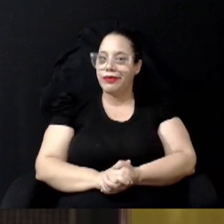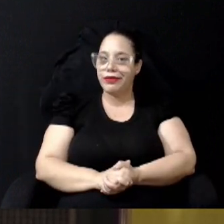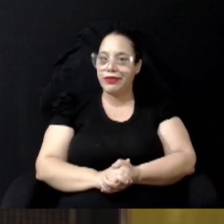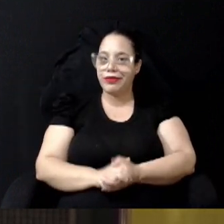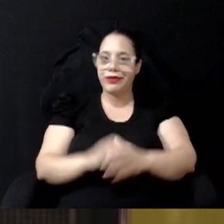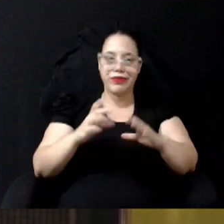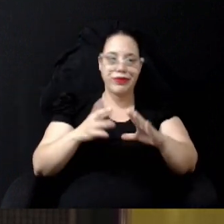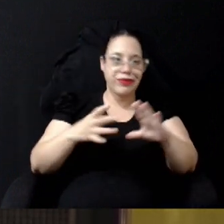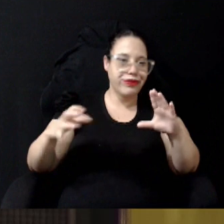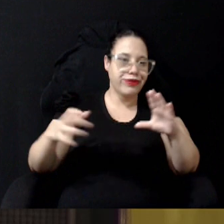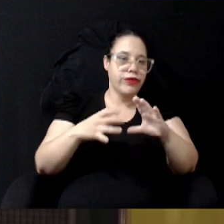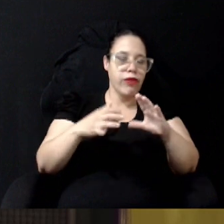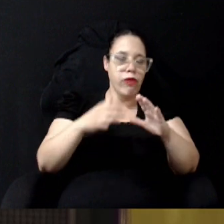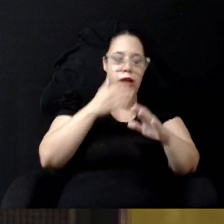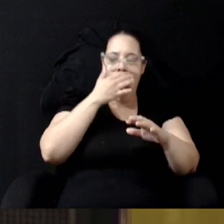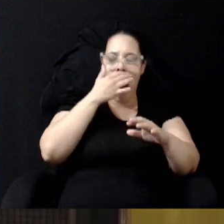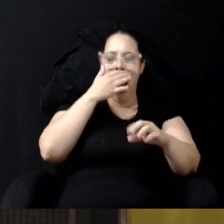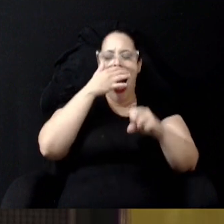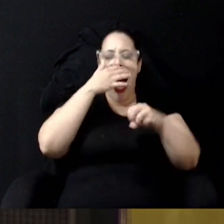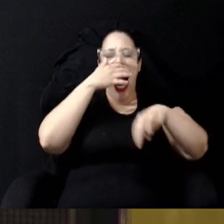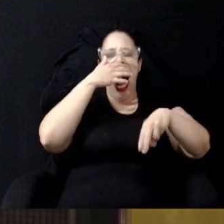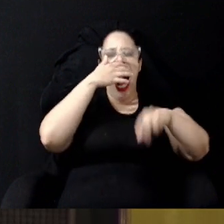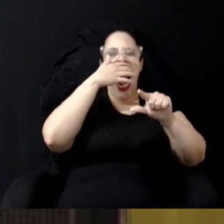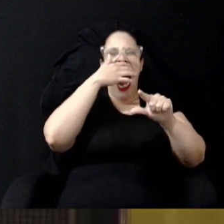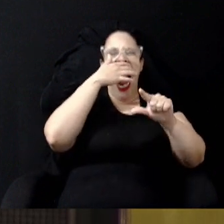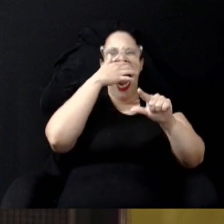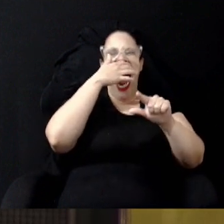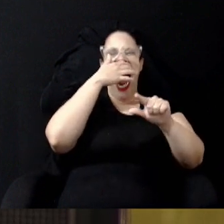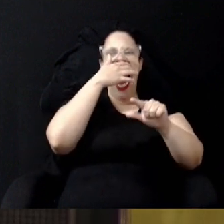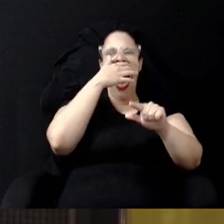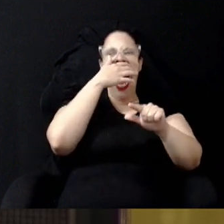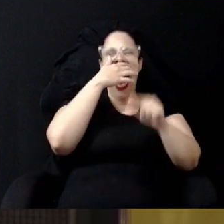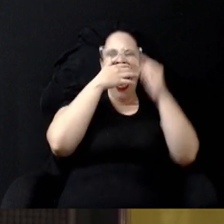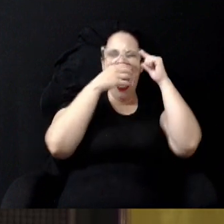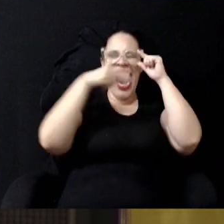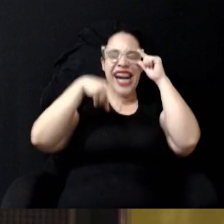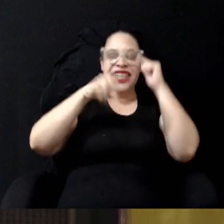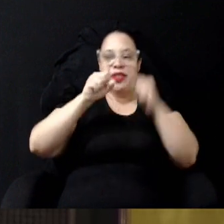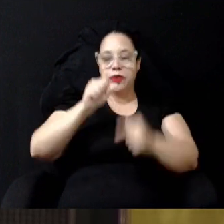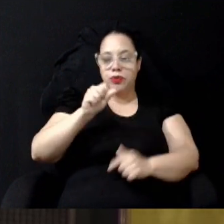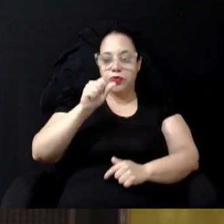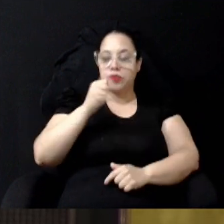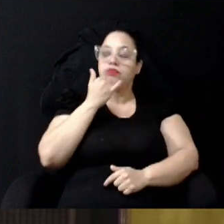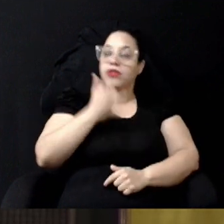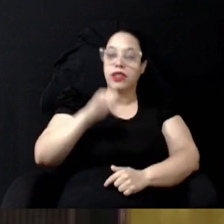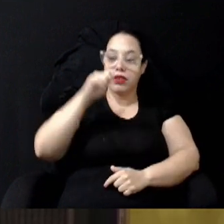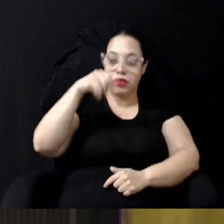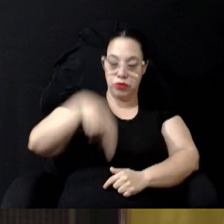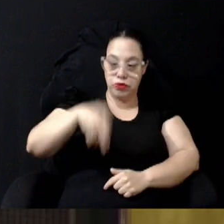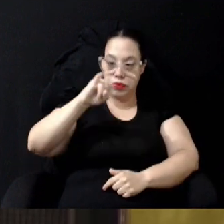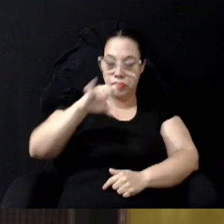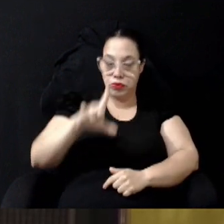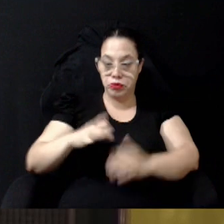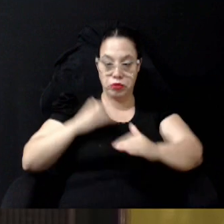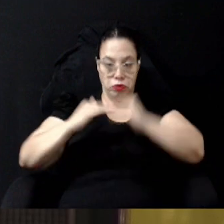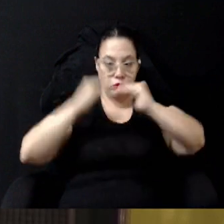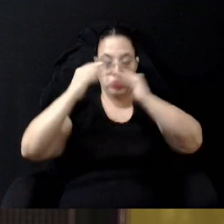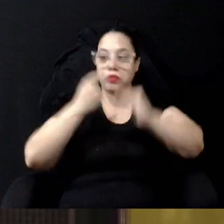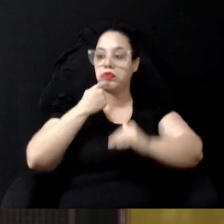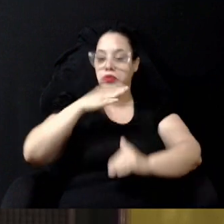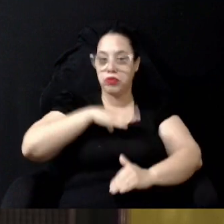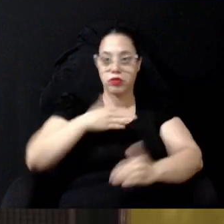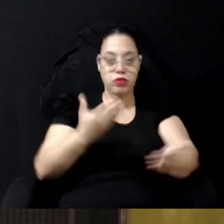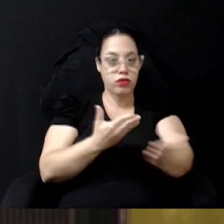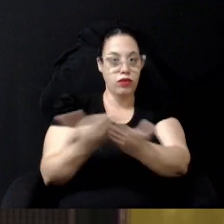características da ANIL. Então, a ANIL vem desenvolvendo em Campinas ações de